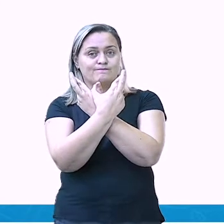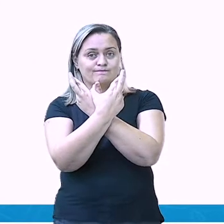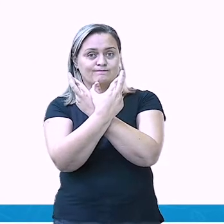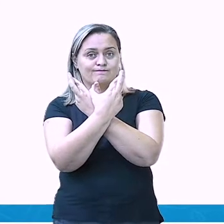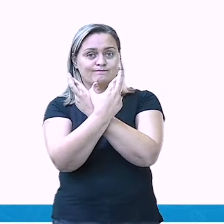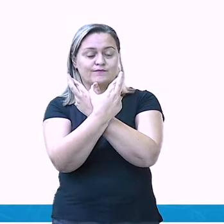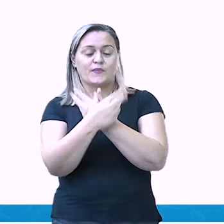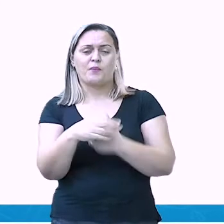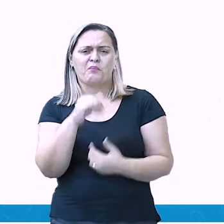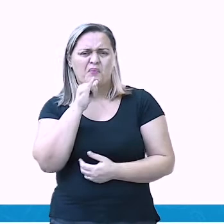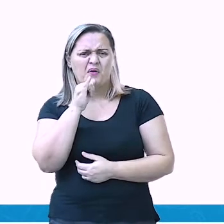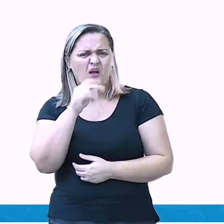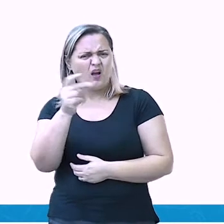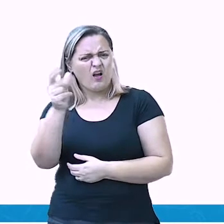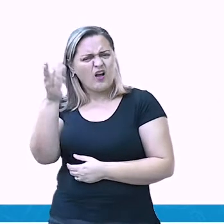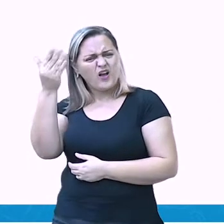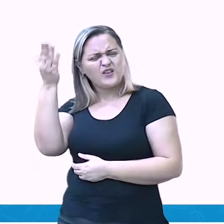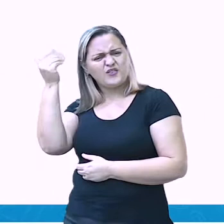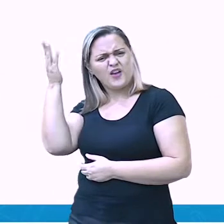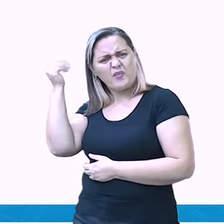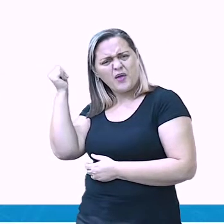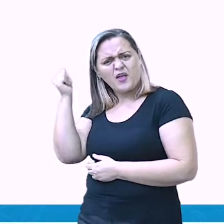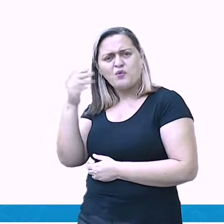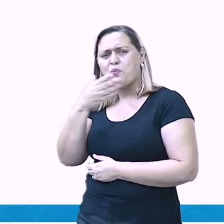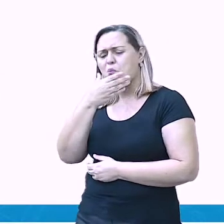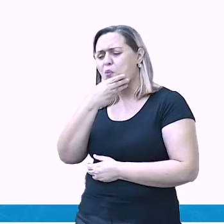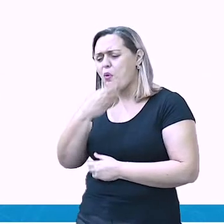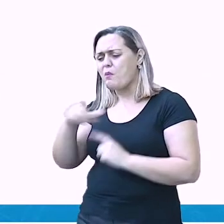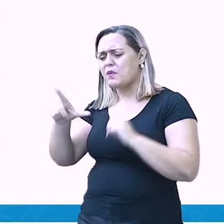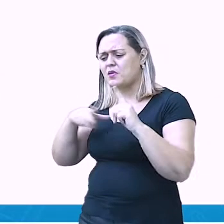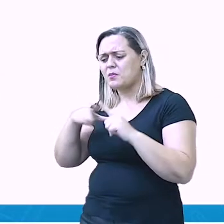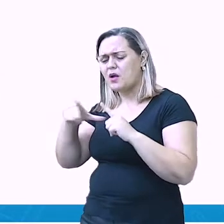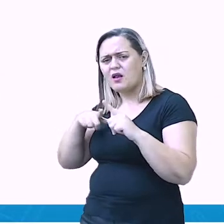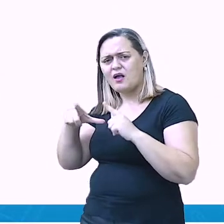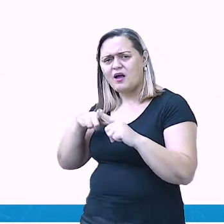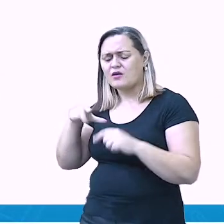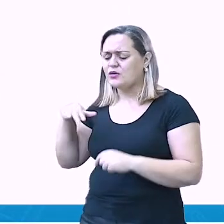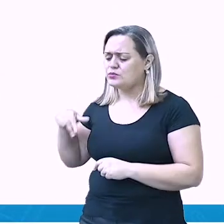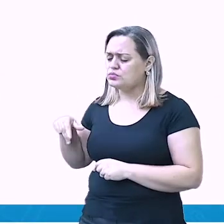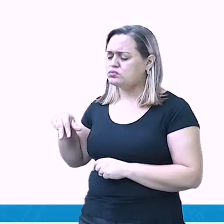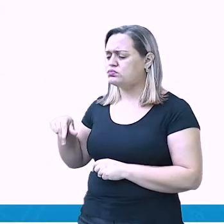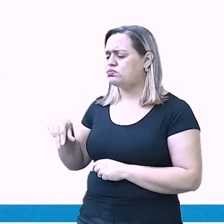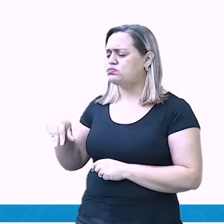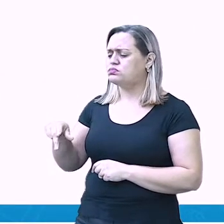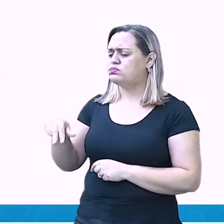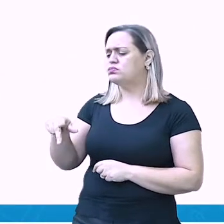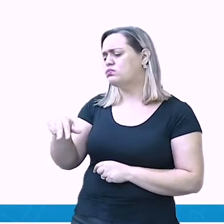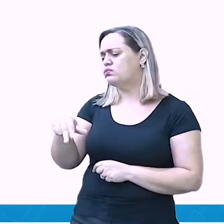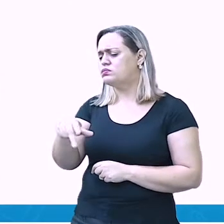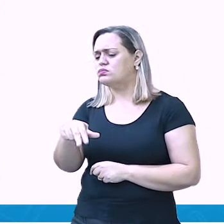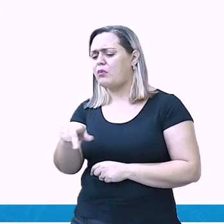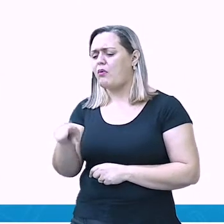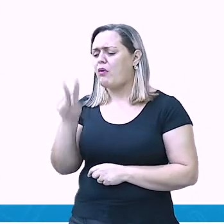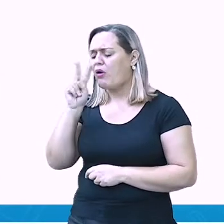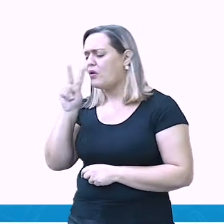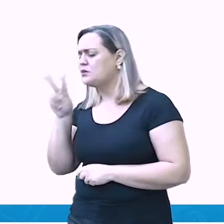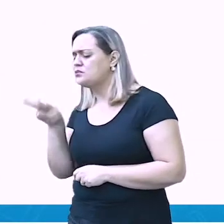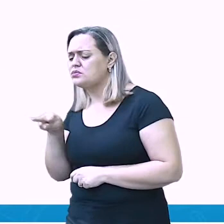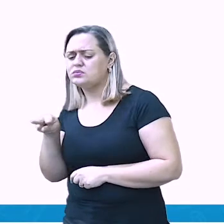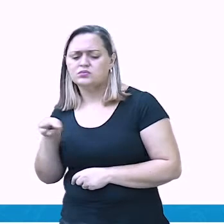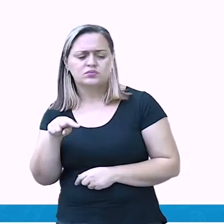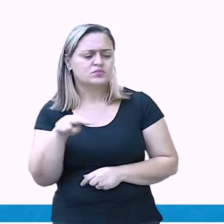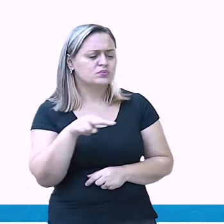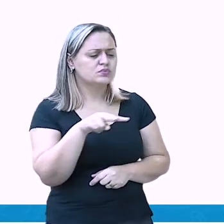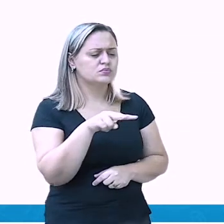o cartógrafo tinha que sair ali com sua carrocinha, uma ferramenta especial na sua carrocinha para contar ali